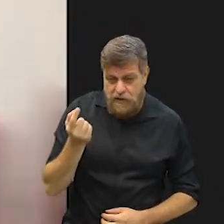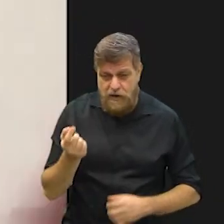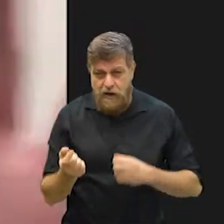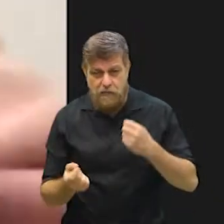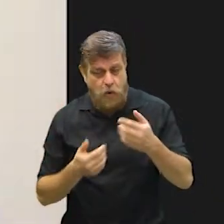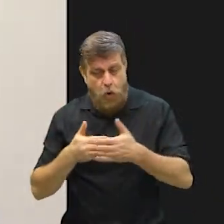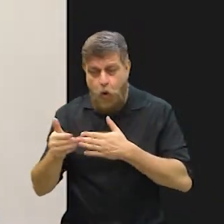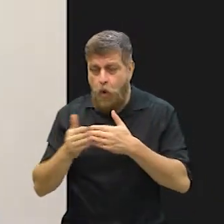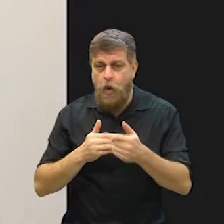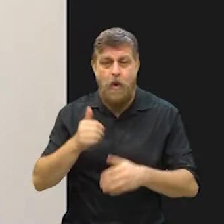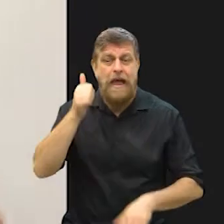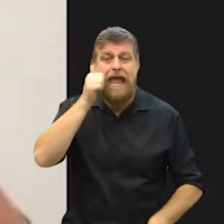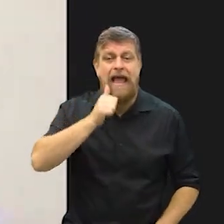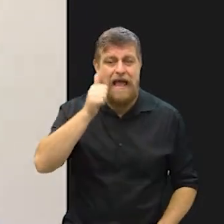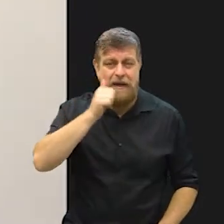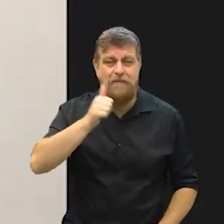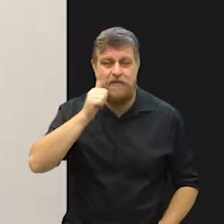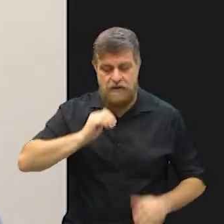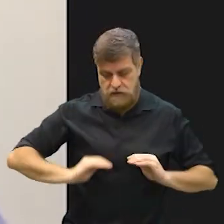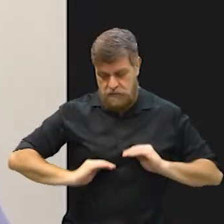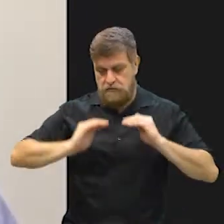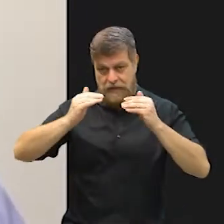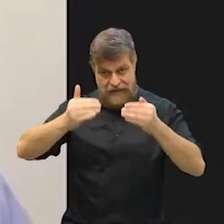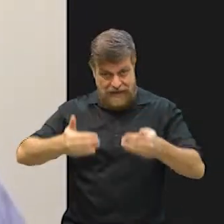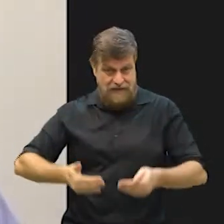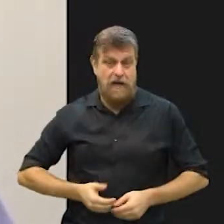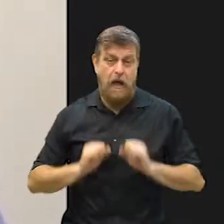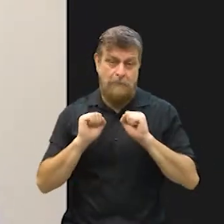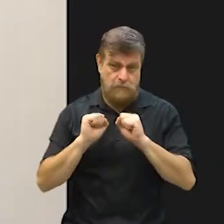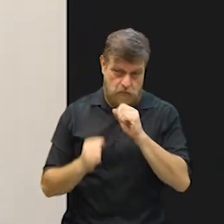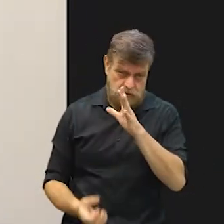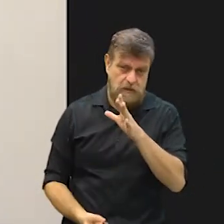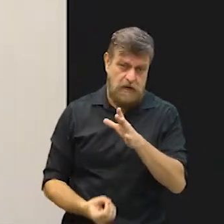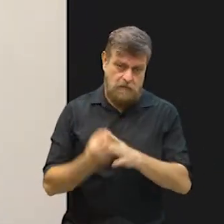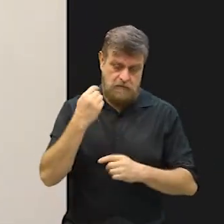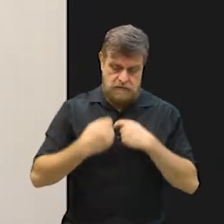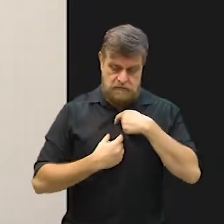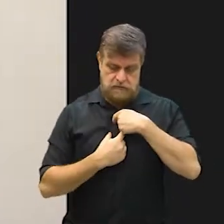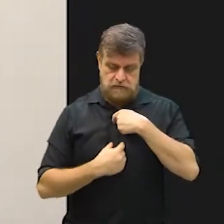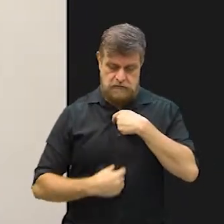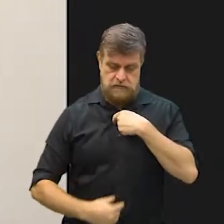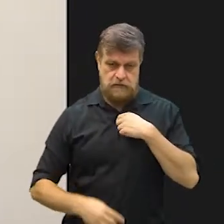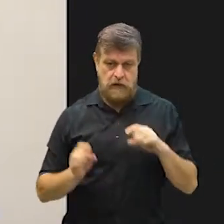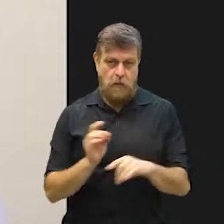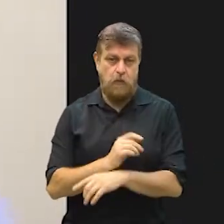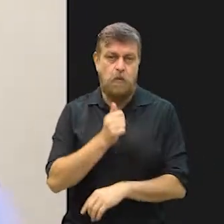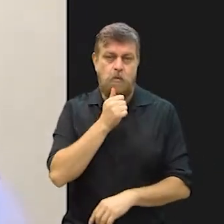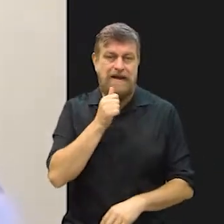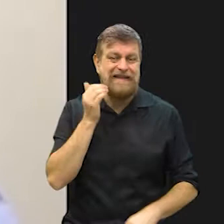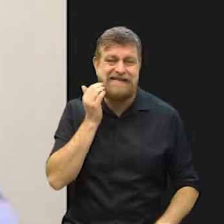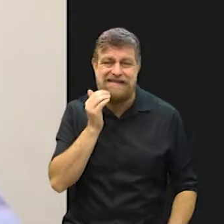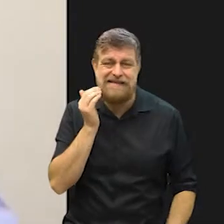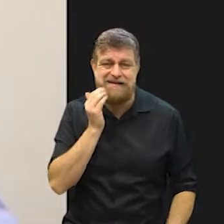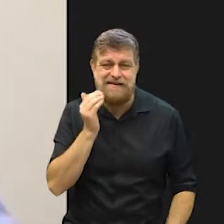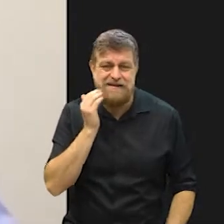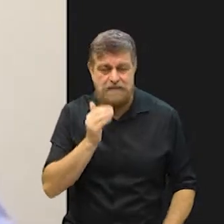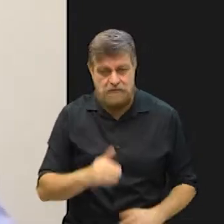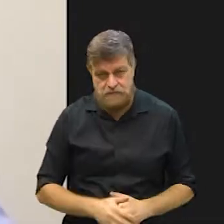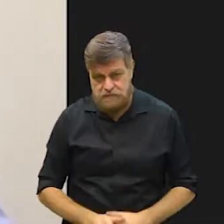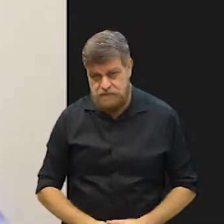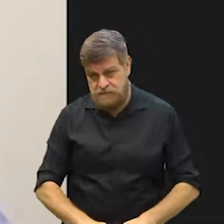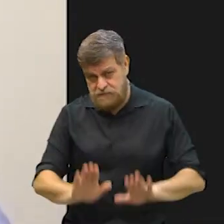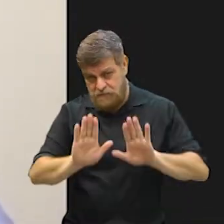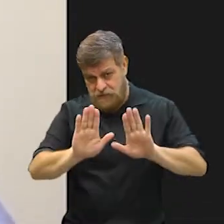tá? Qualquer mulher está sujeita a ter um bebê com mielomeningocele. Mas o mais importante é a